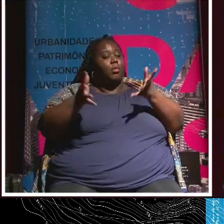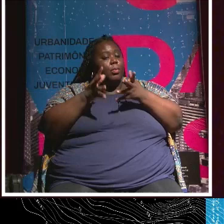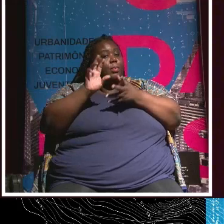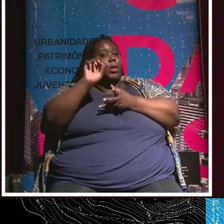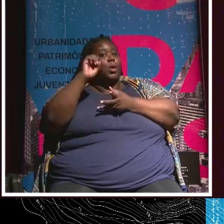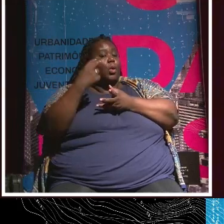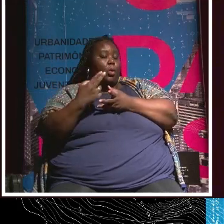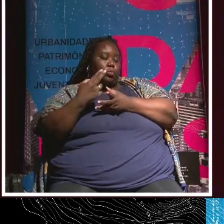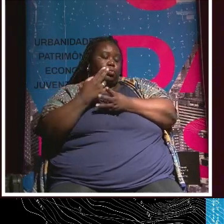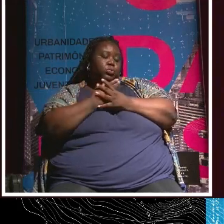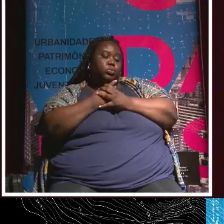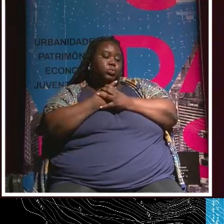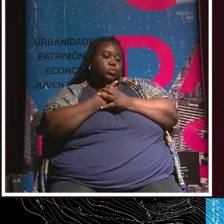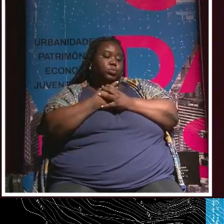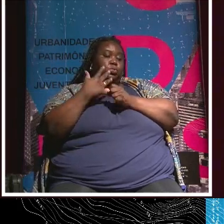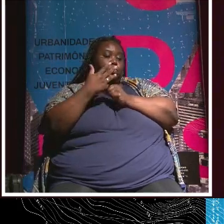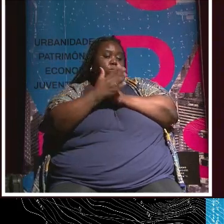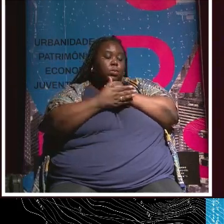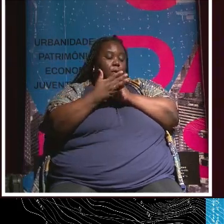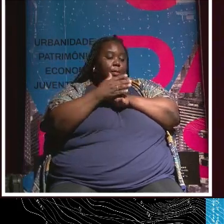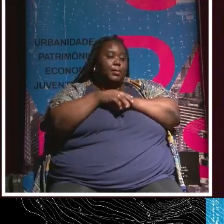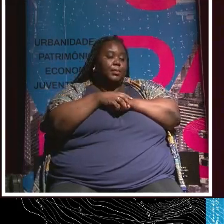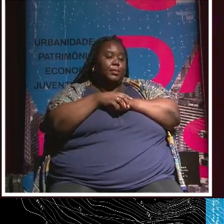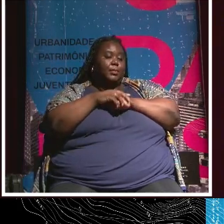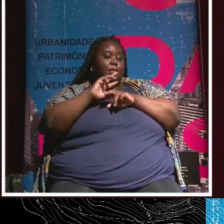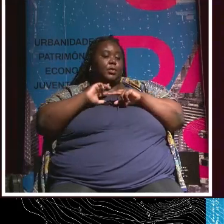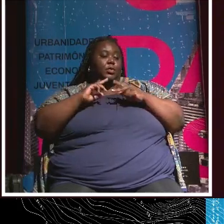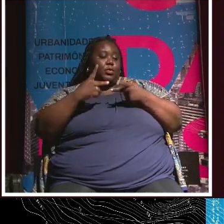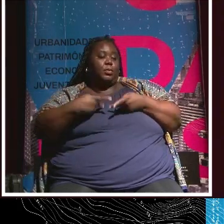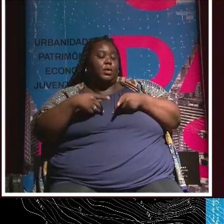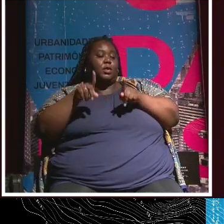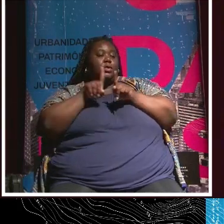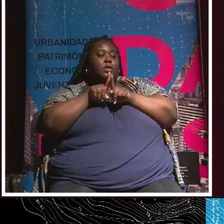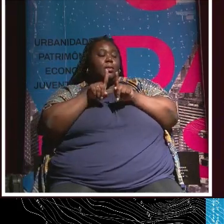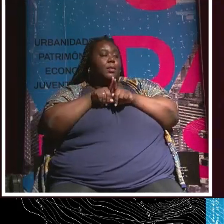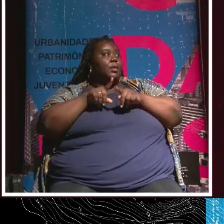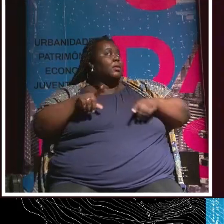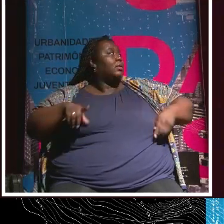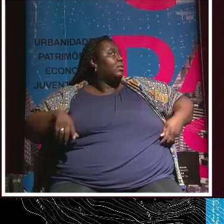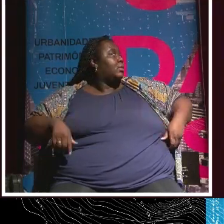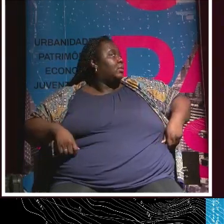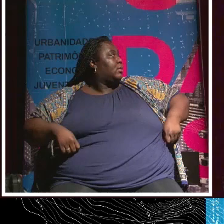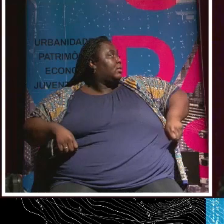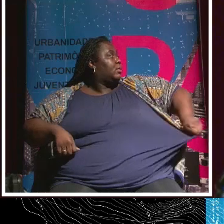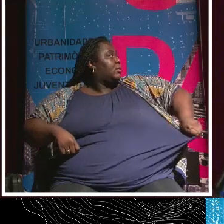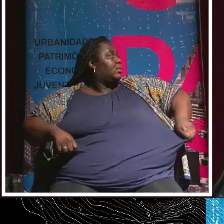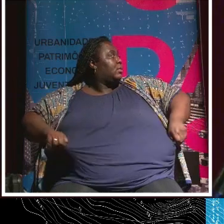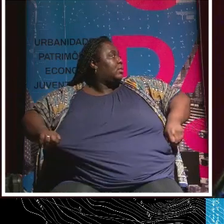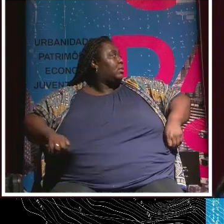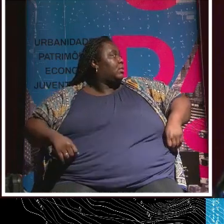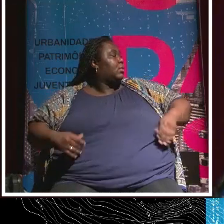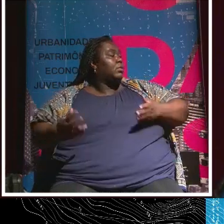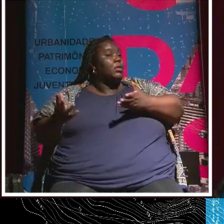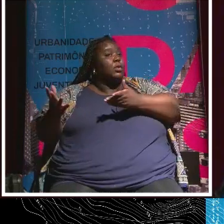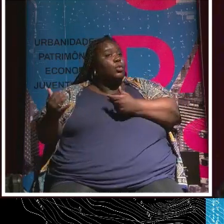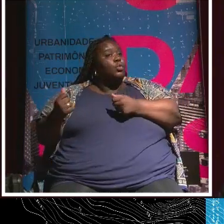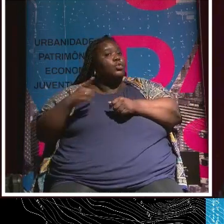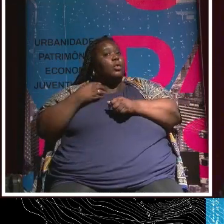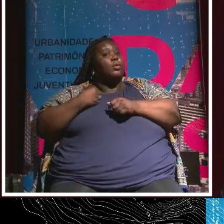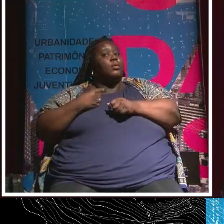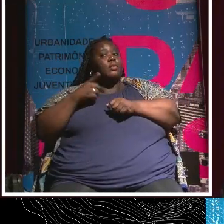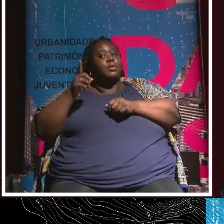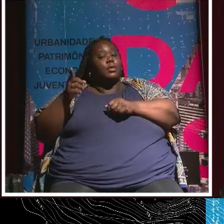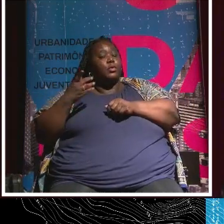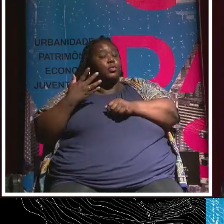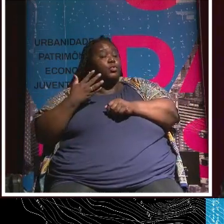ou de princípios de humanidade também. Então, um jovem que está praticando